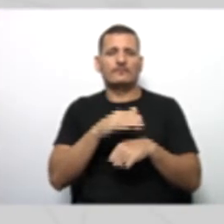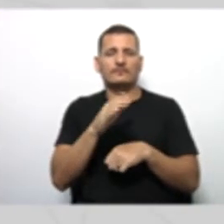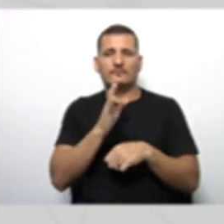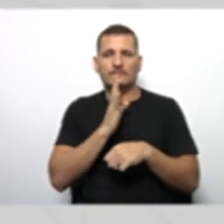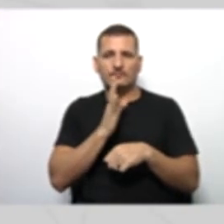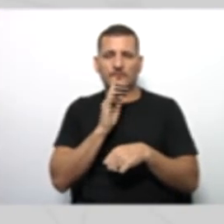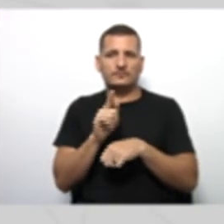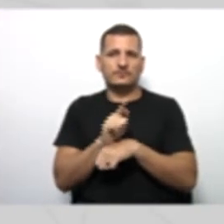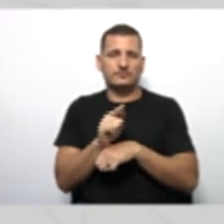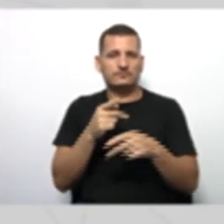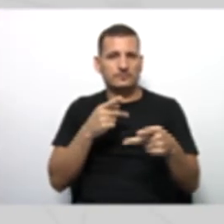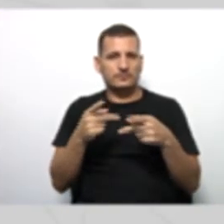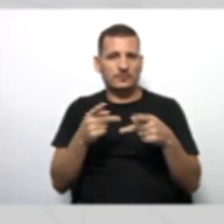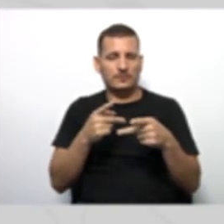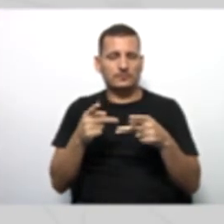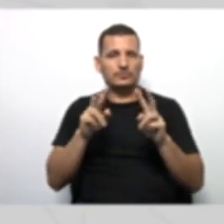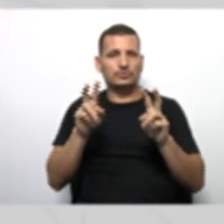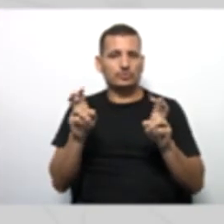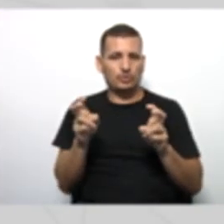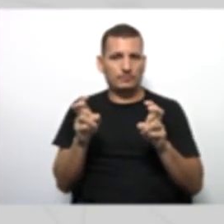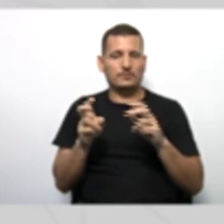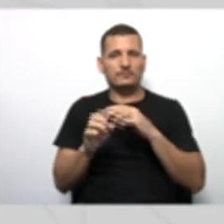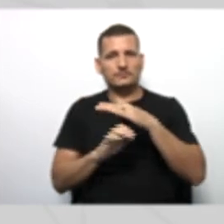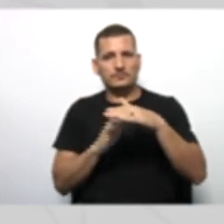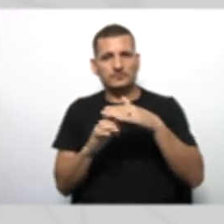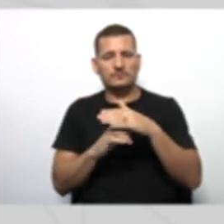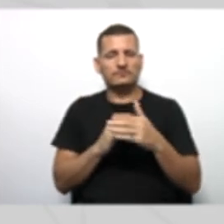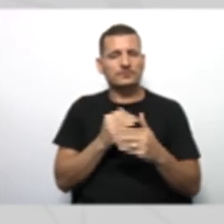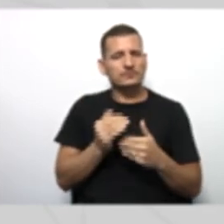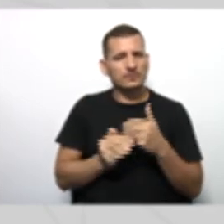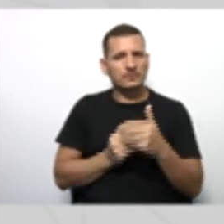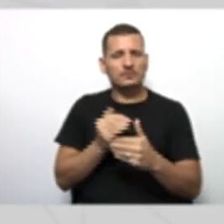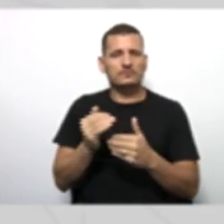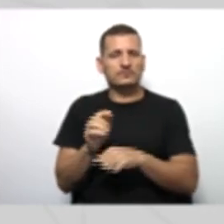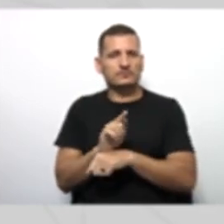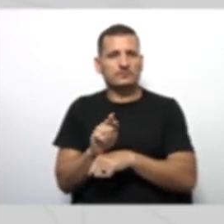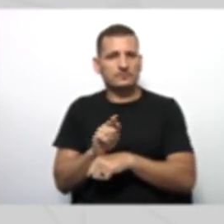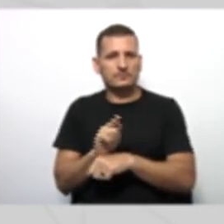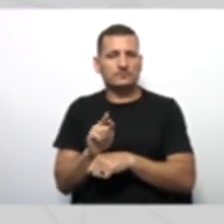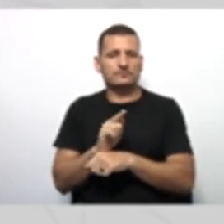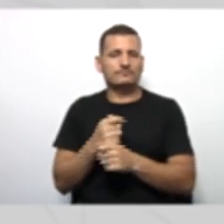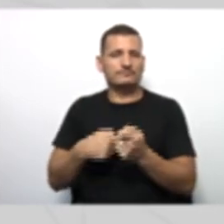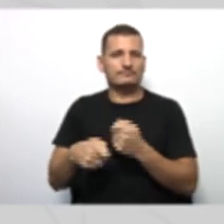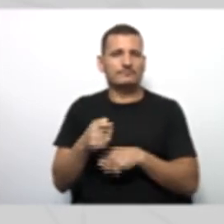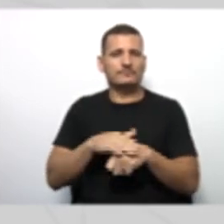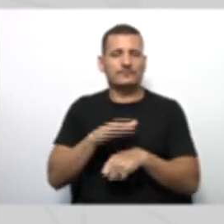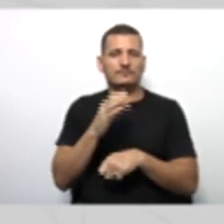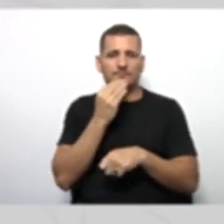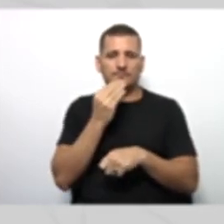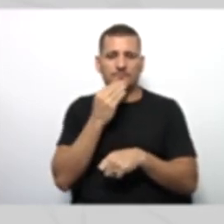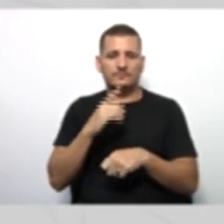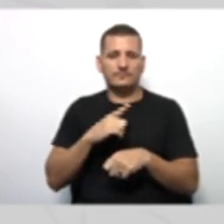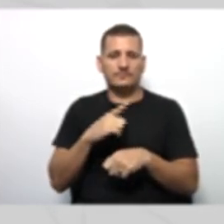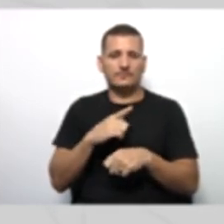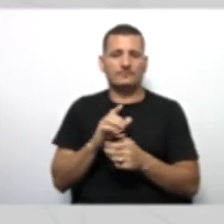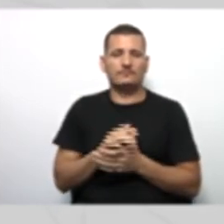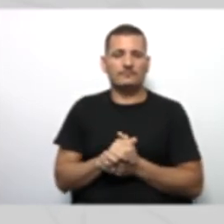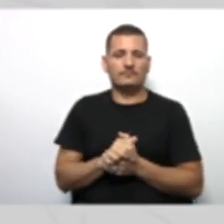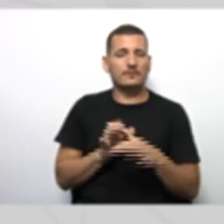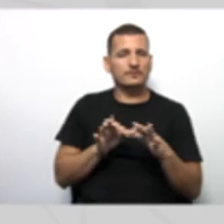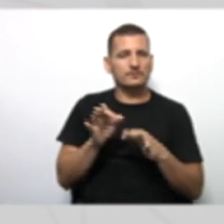sempre foge. É um risco que a gente tem quando a gente vai ministrar uma aula. Isso é bem legal. É o tempo, né? Será que a gente vai conseguir ministrar essa aula no